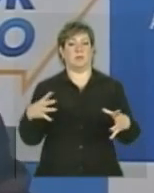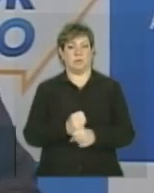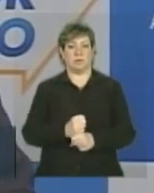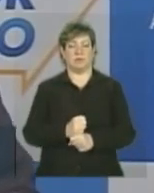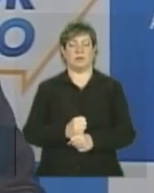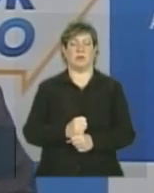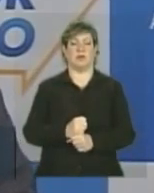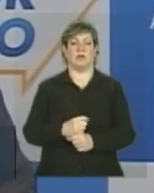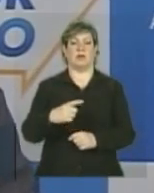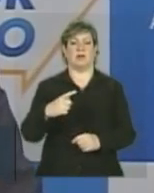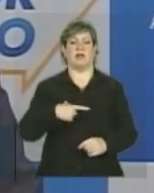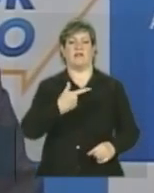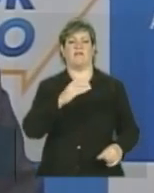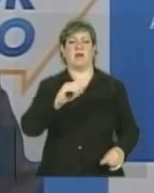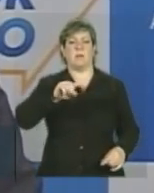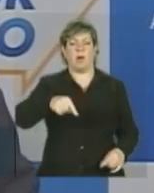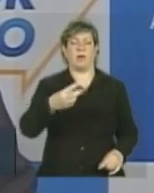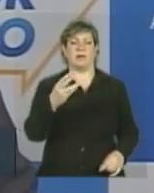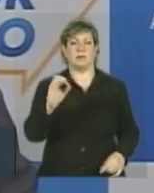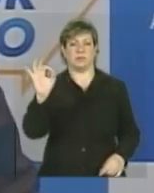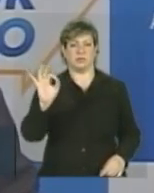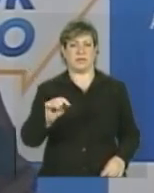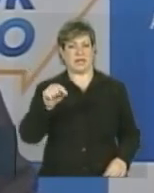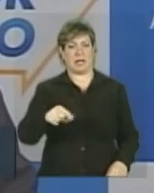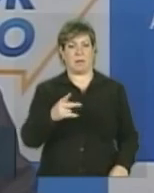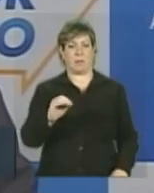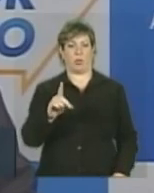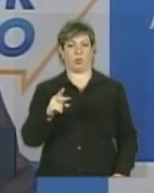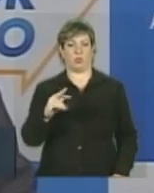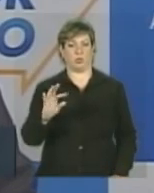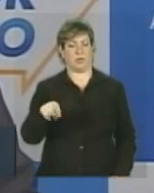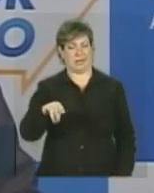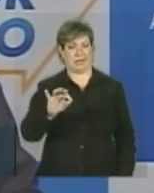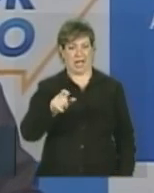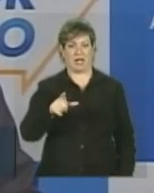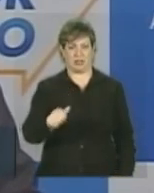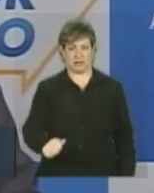de 20,30% nesse produto, na taxa desse produto.